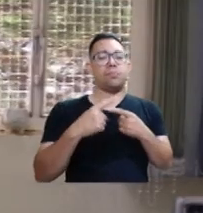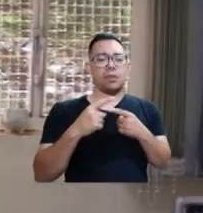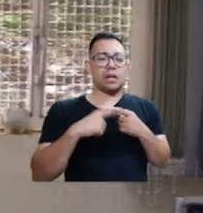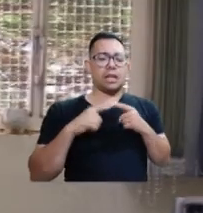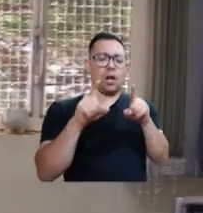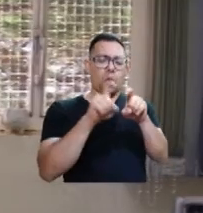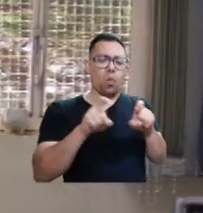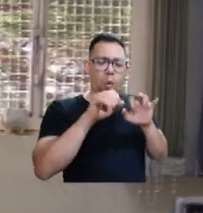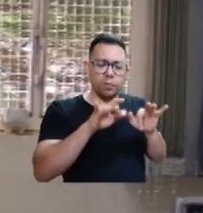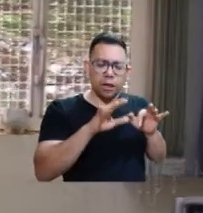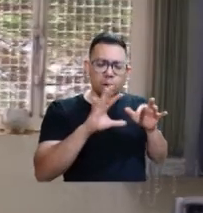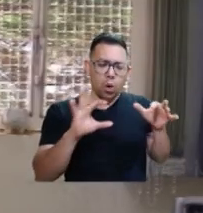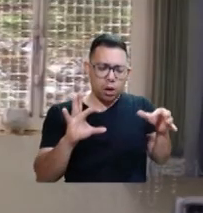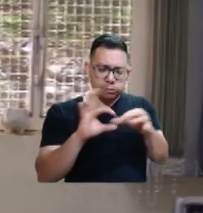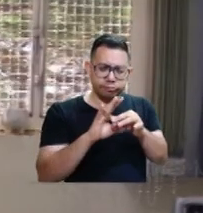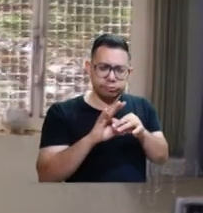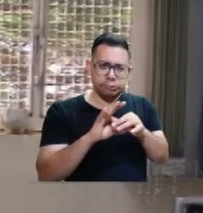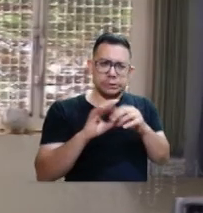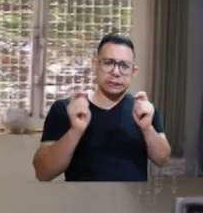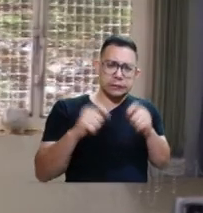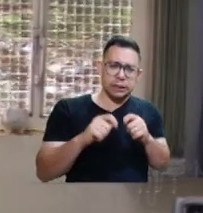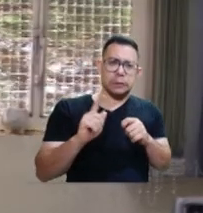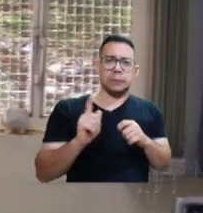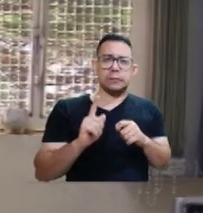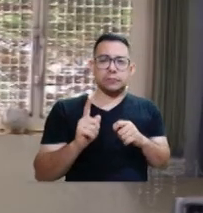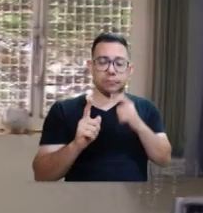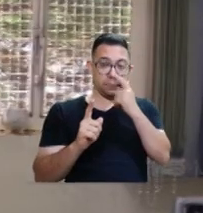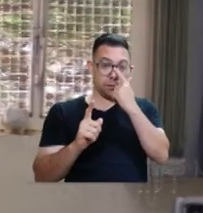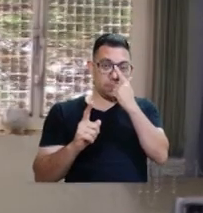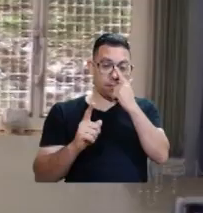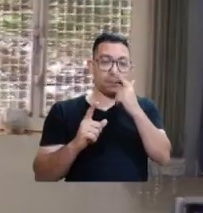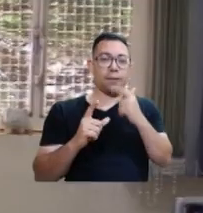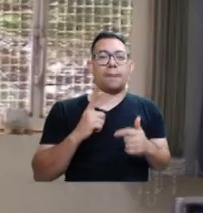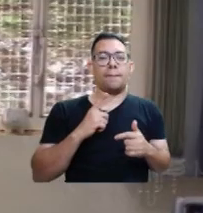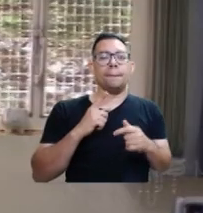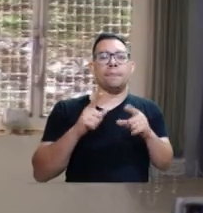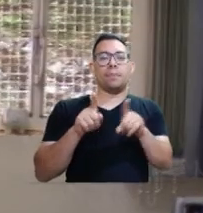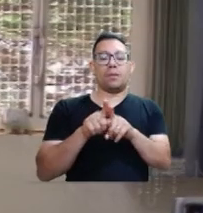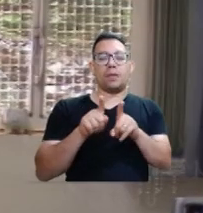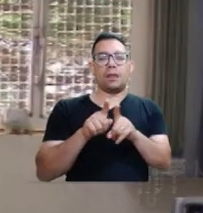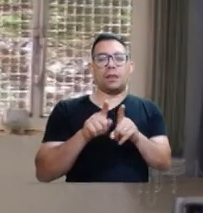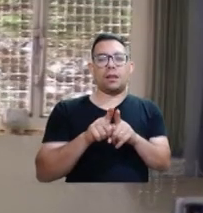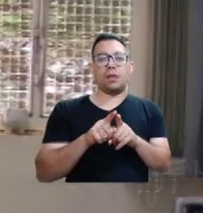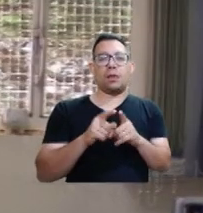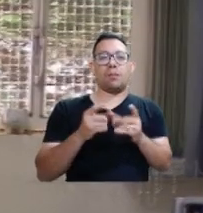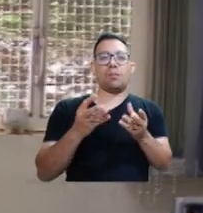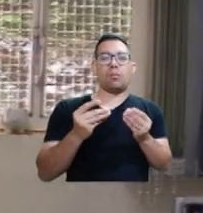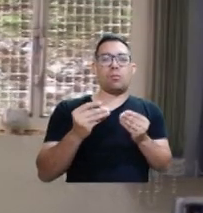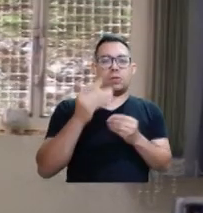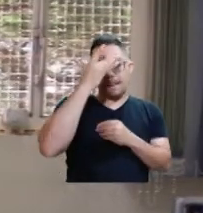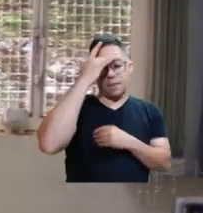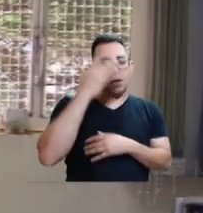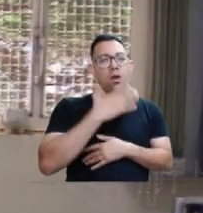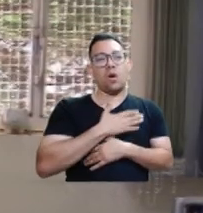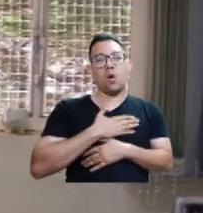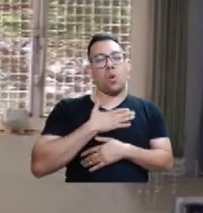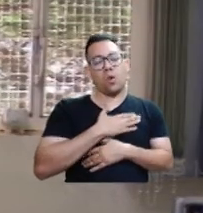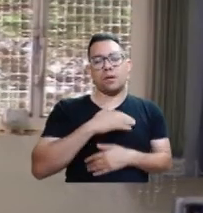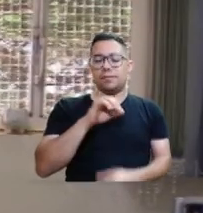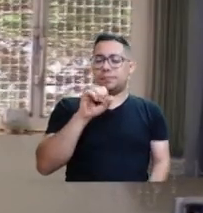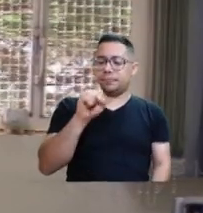tecnologia mais recente também não é tão fácil assim para fazer essas exibições. A gente tem também a